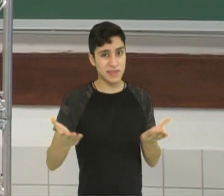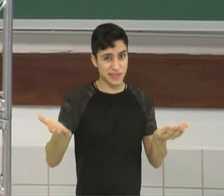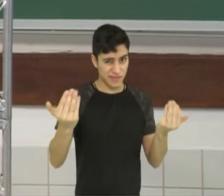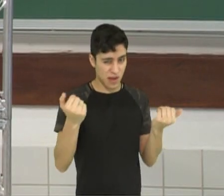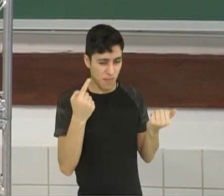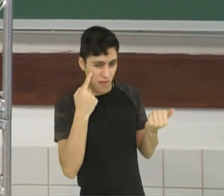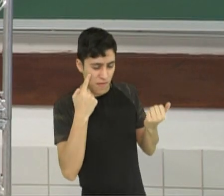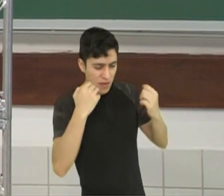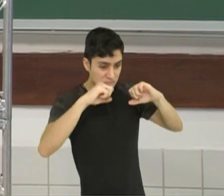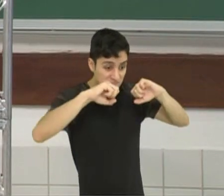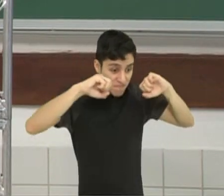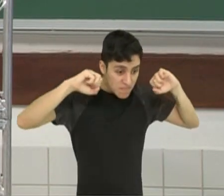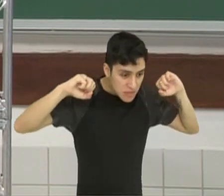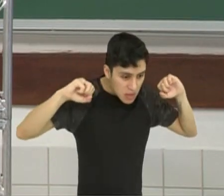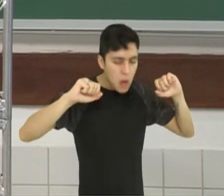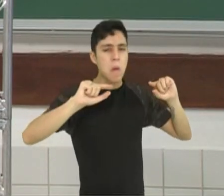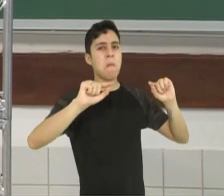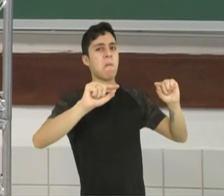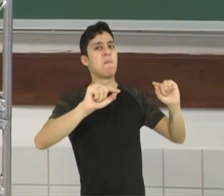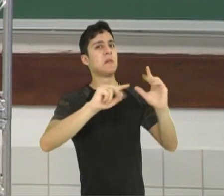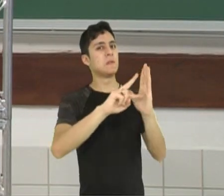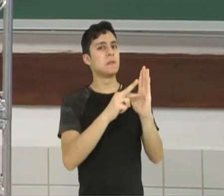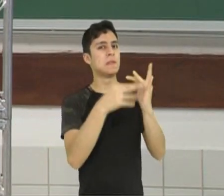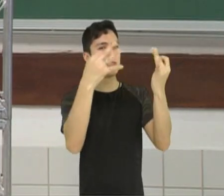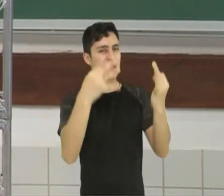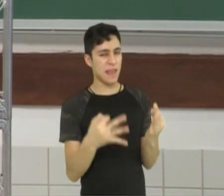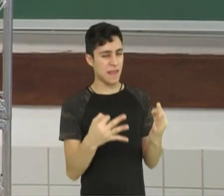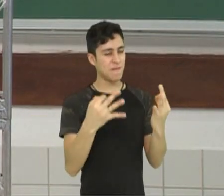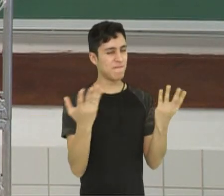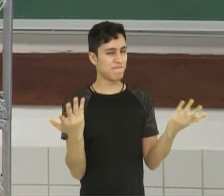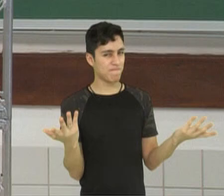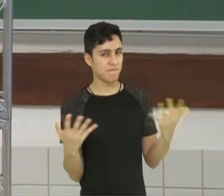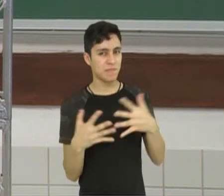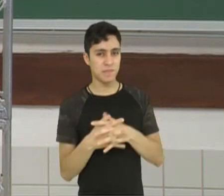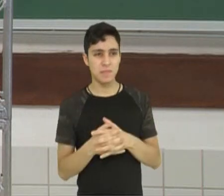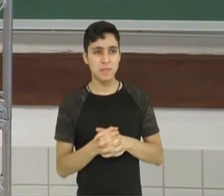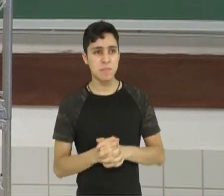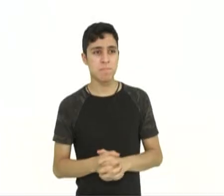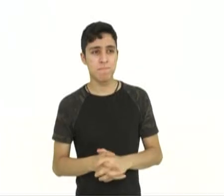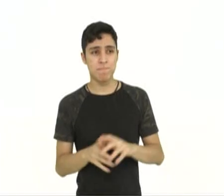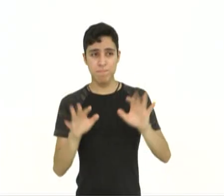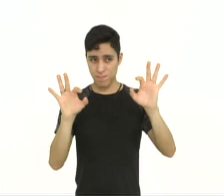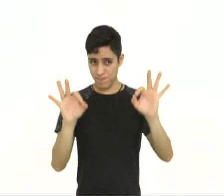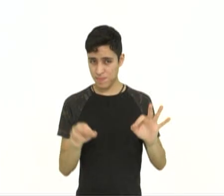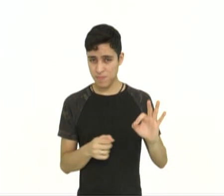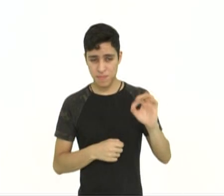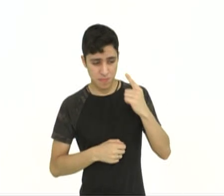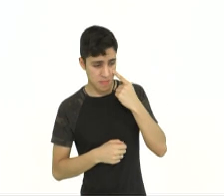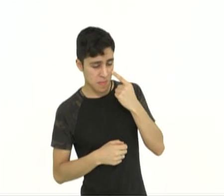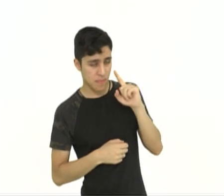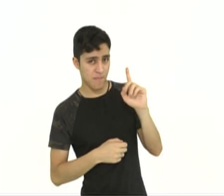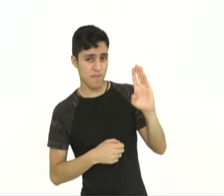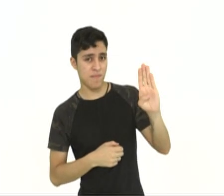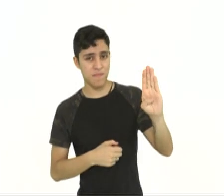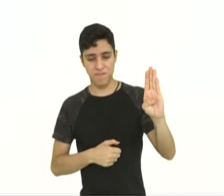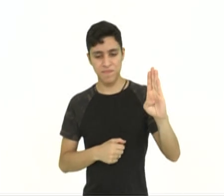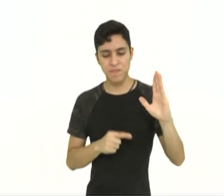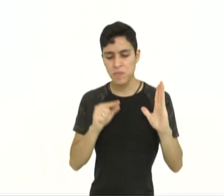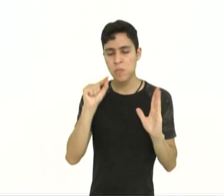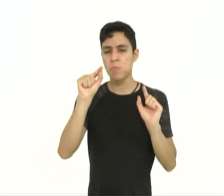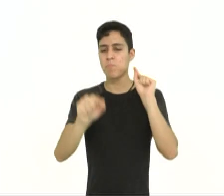Vamos desvendar esse mistério, descobrir a alternativa correta? Então, a alternativa correta, letra B, né? Então, o